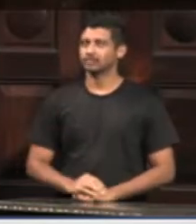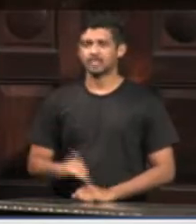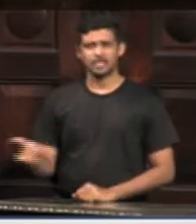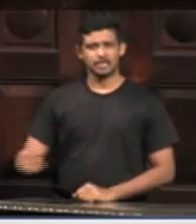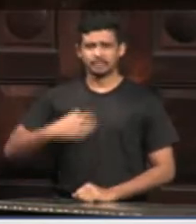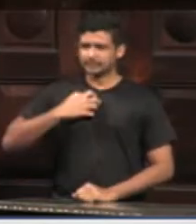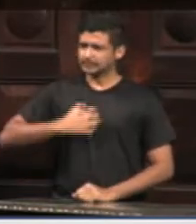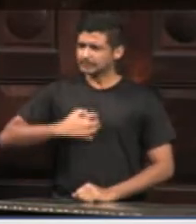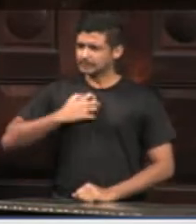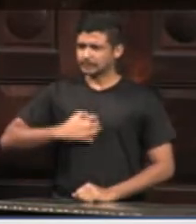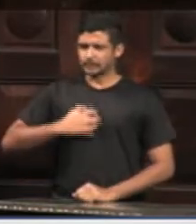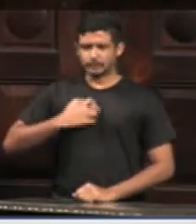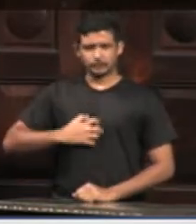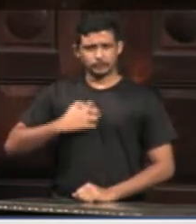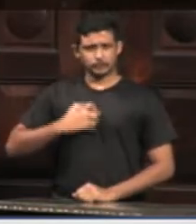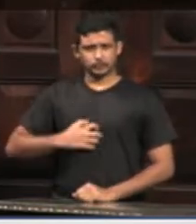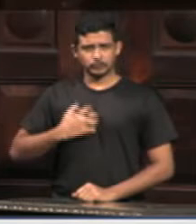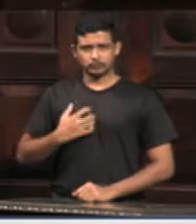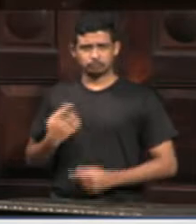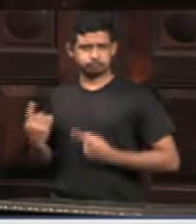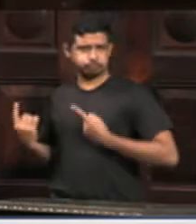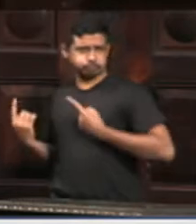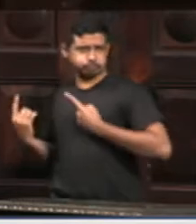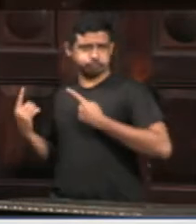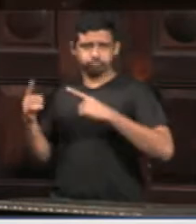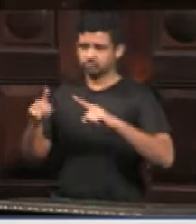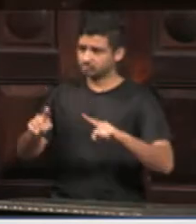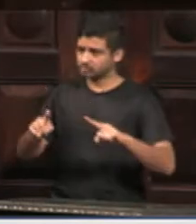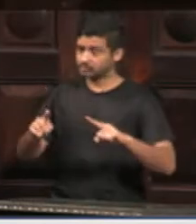agressiva e insultuosa,